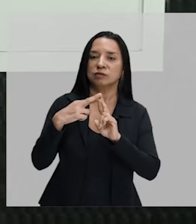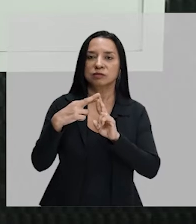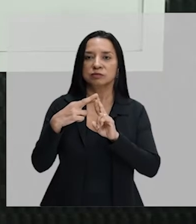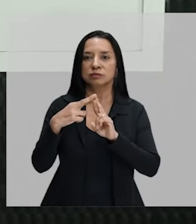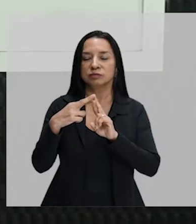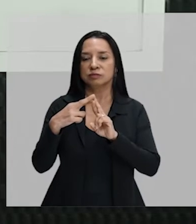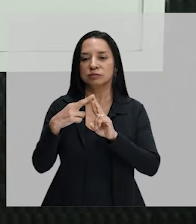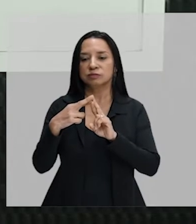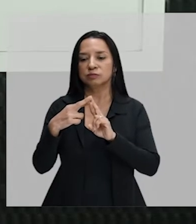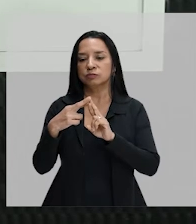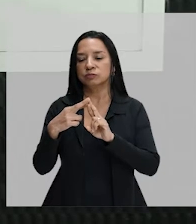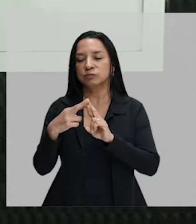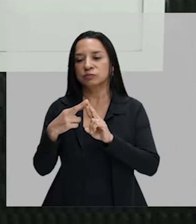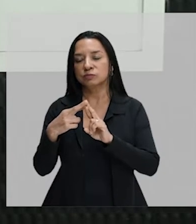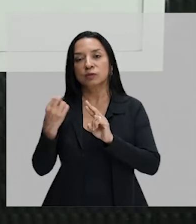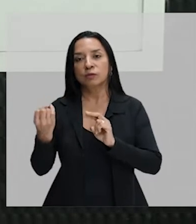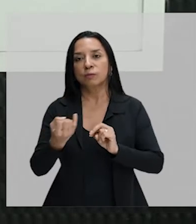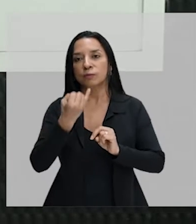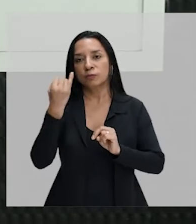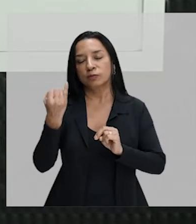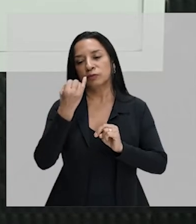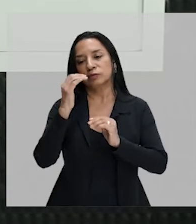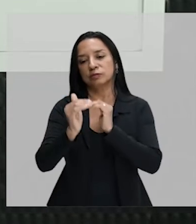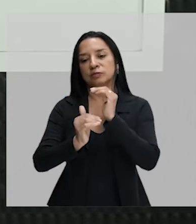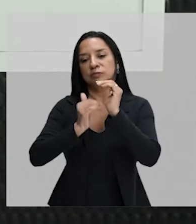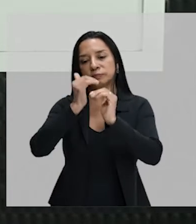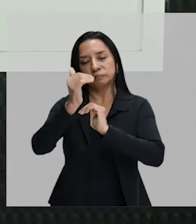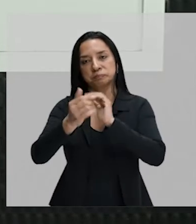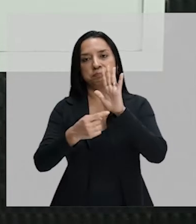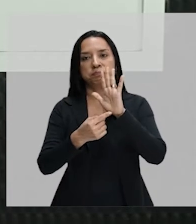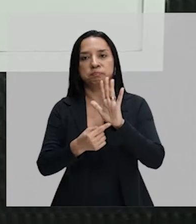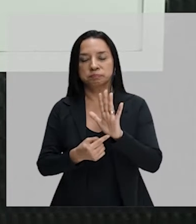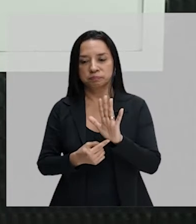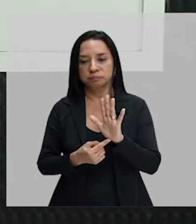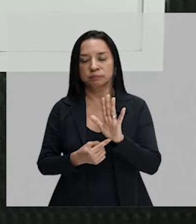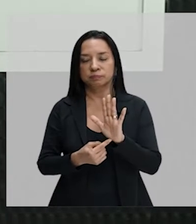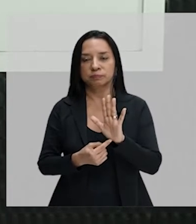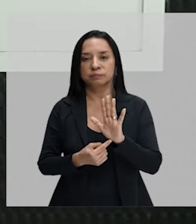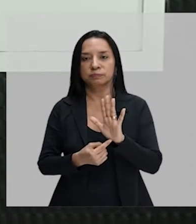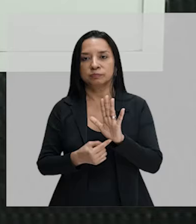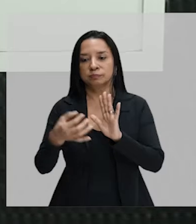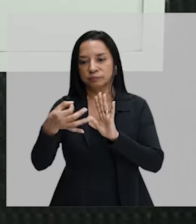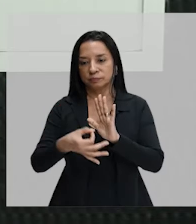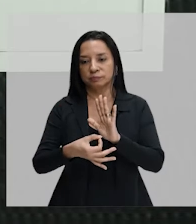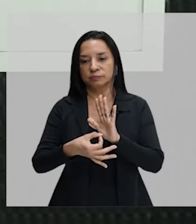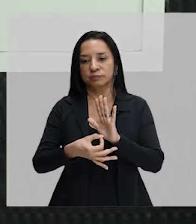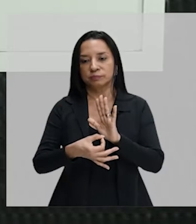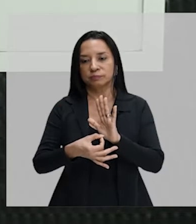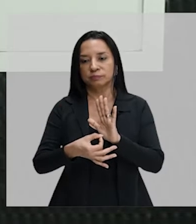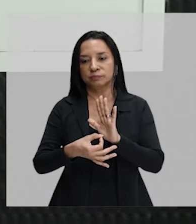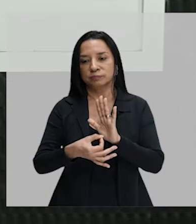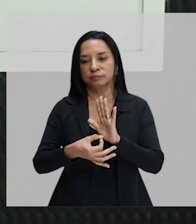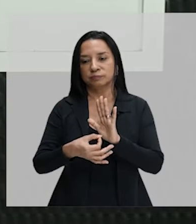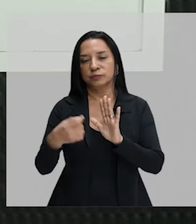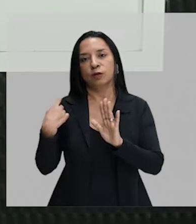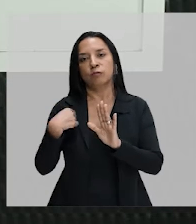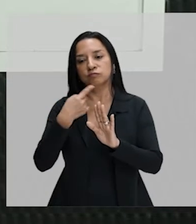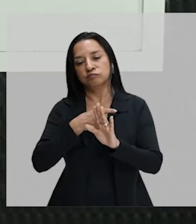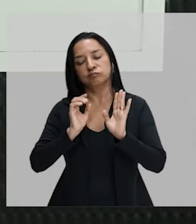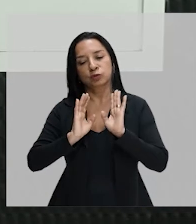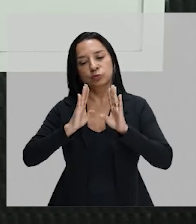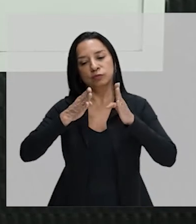referenciais, são fundamentais para o nosso processo de representação, certo? A nossa